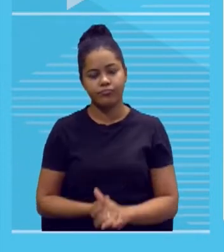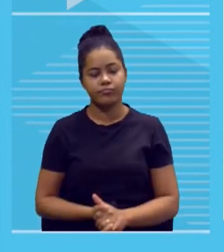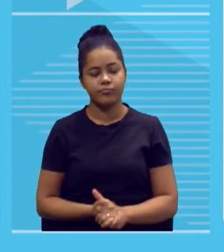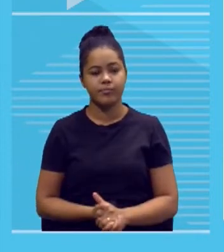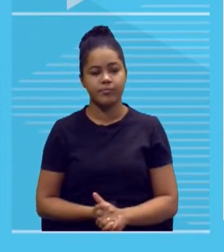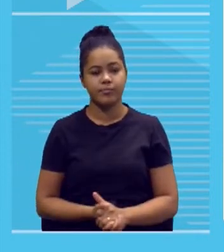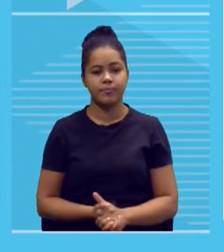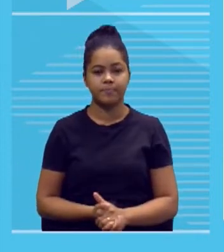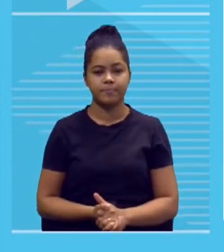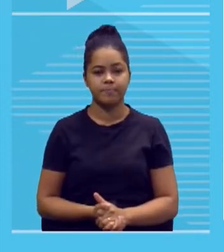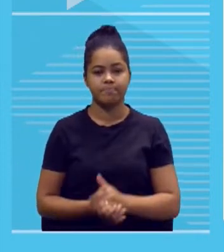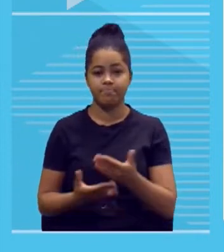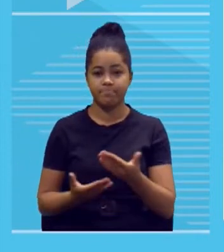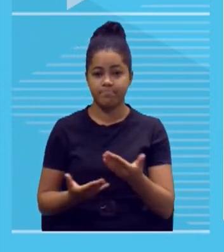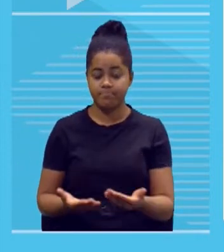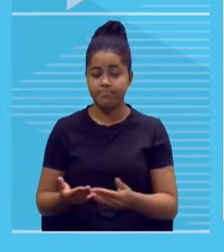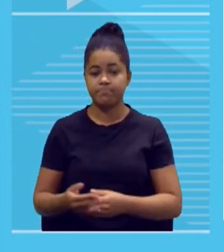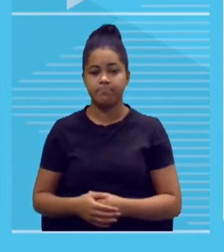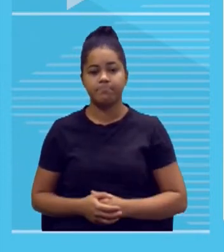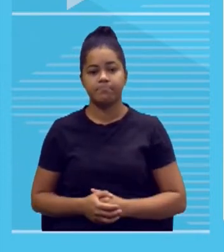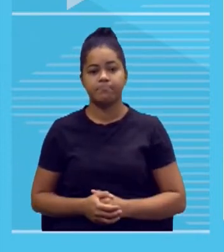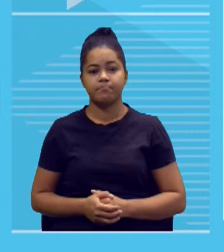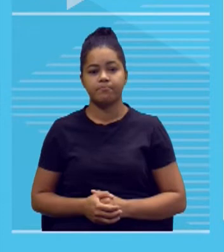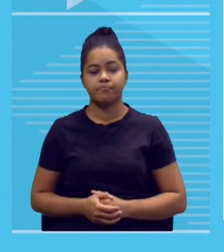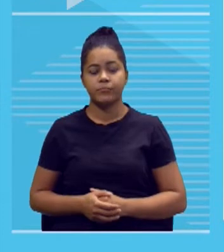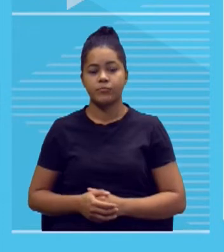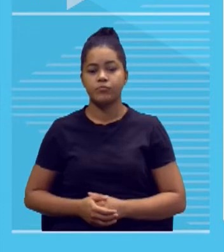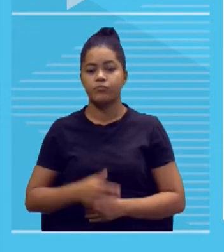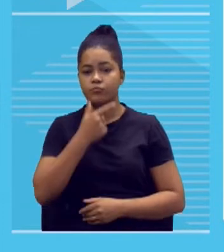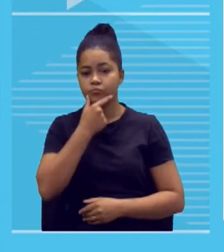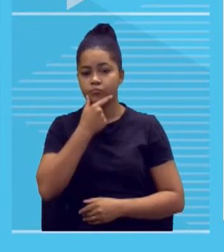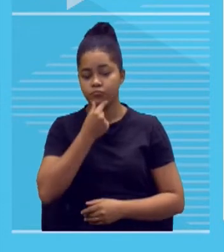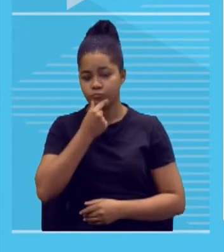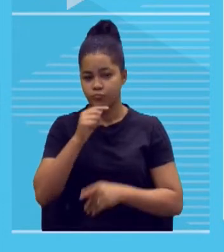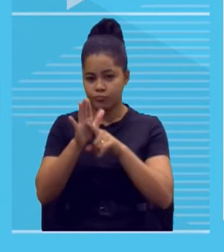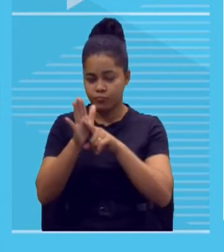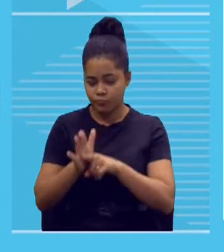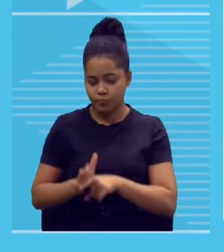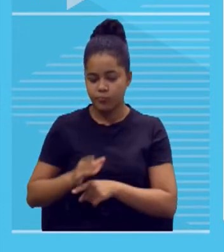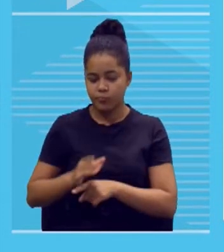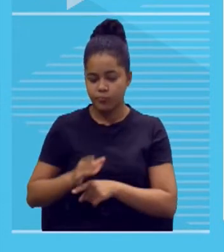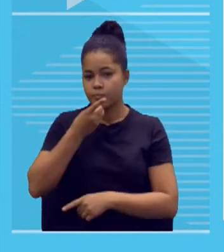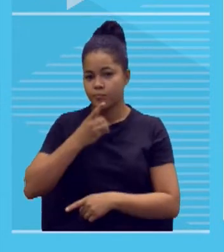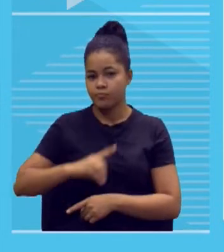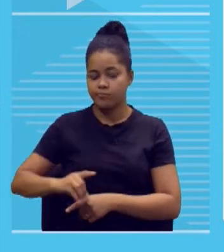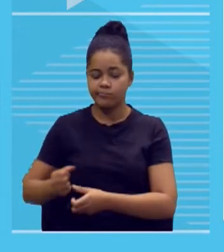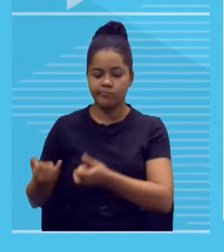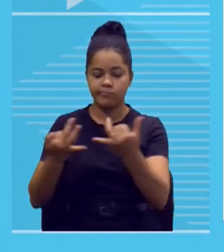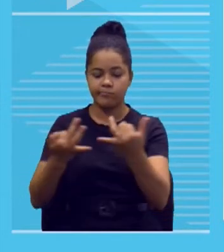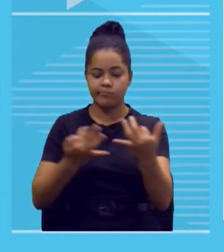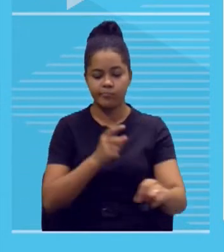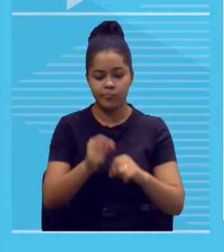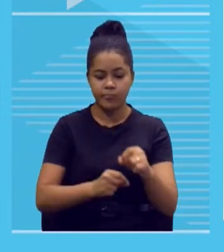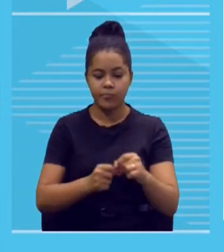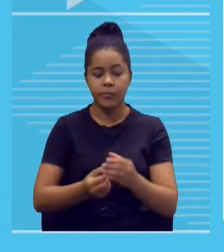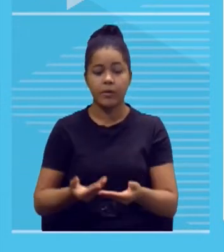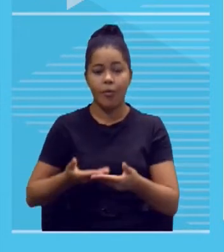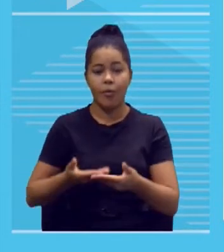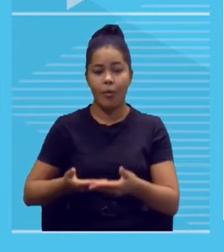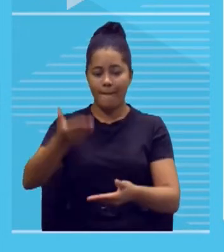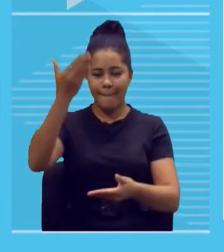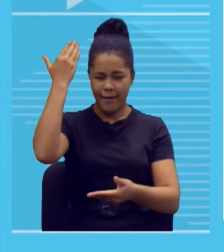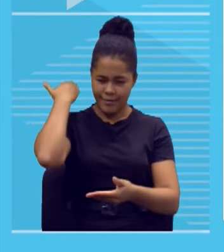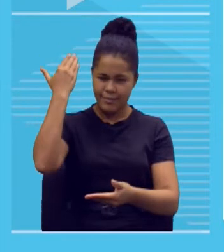para Charles Darwin e o a Giraffas os ancestrais das girafas atuais